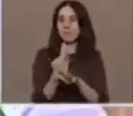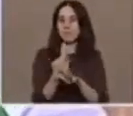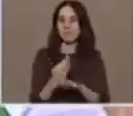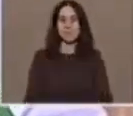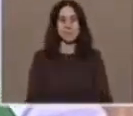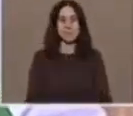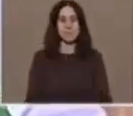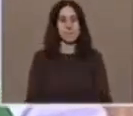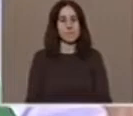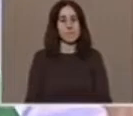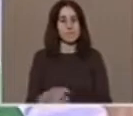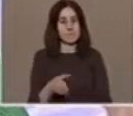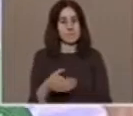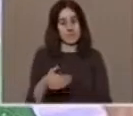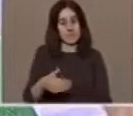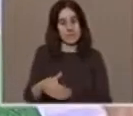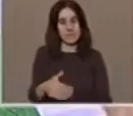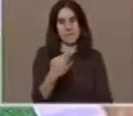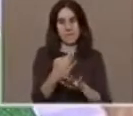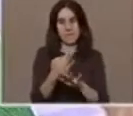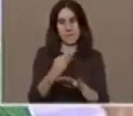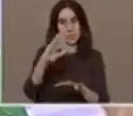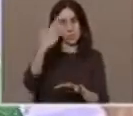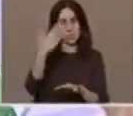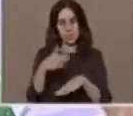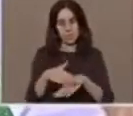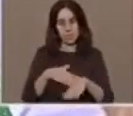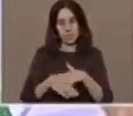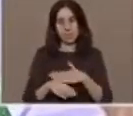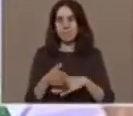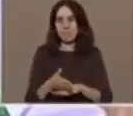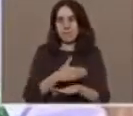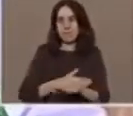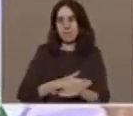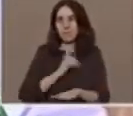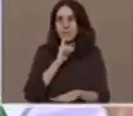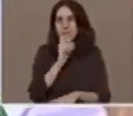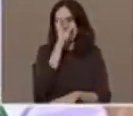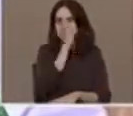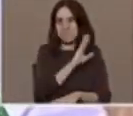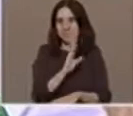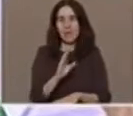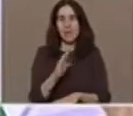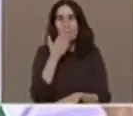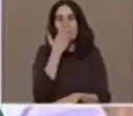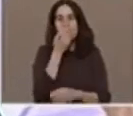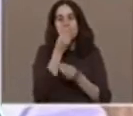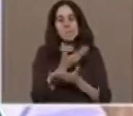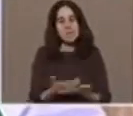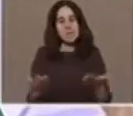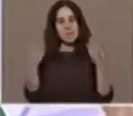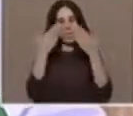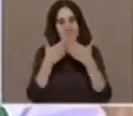Este gesto, realizado na proximidade da grande festa, é um pré-anúncio do gesto divino da última ceia, na